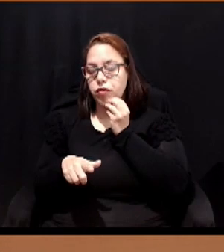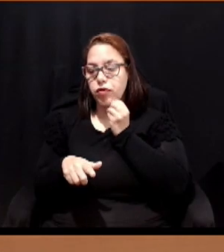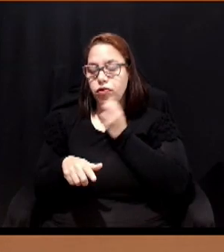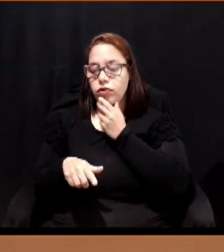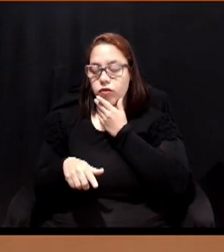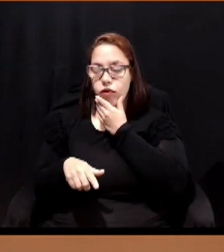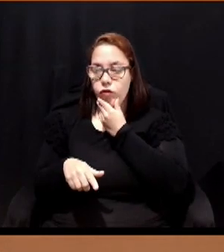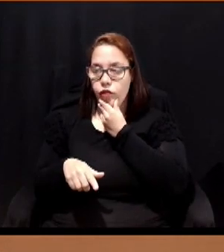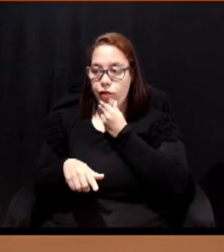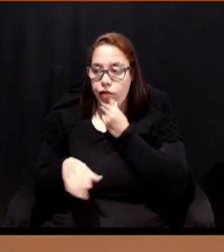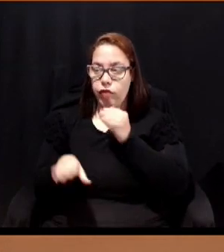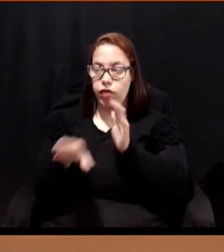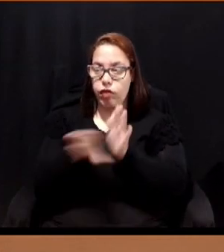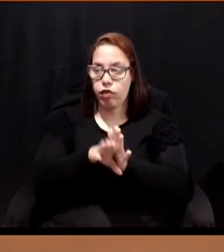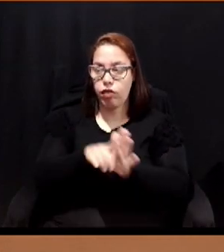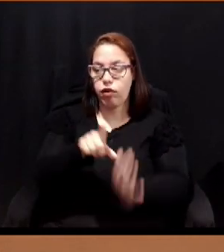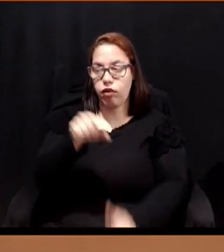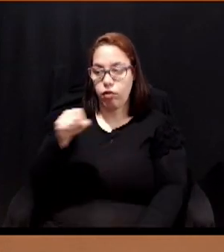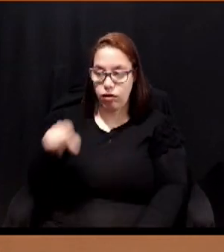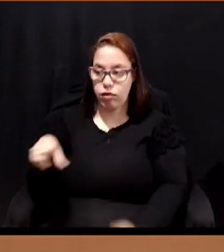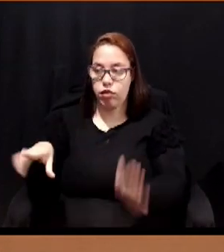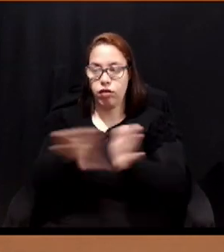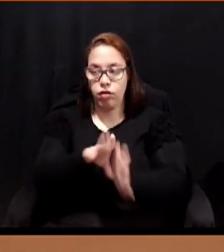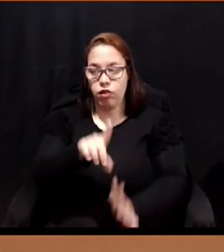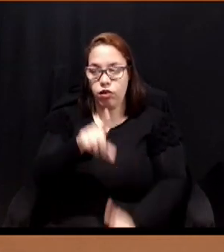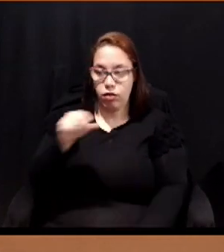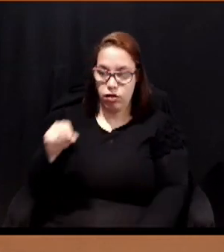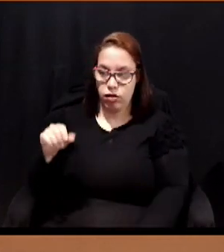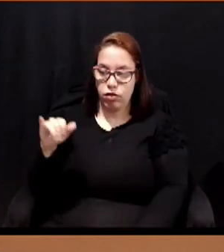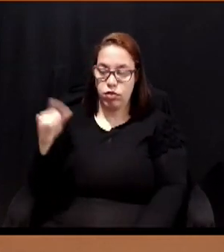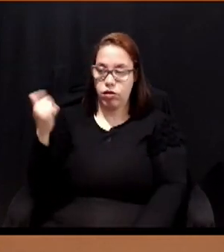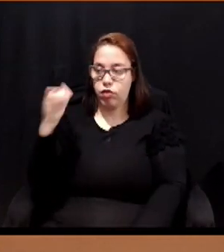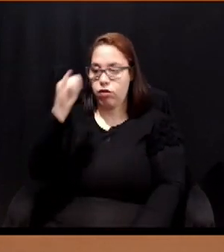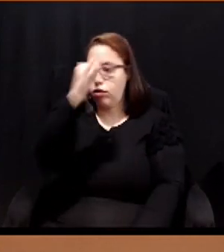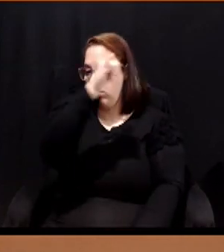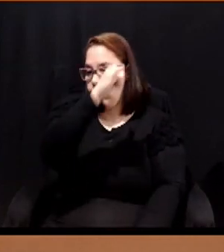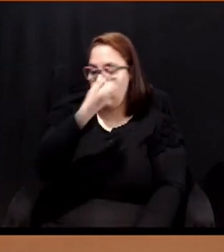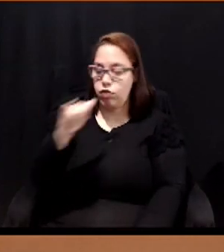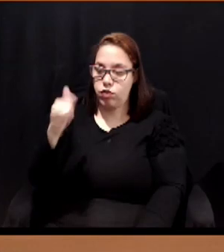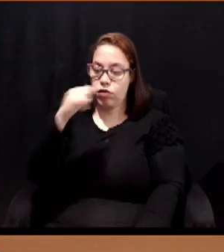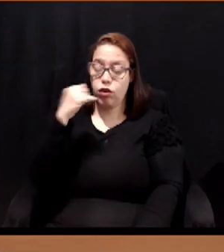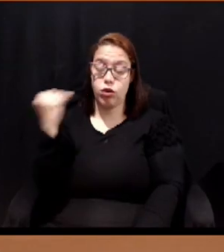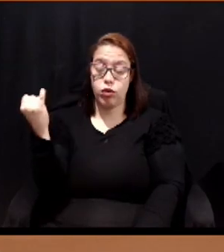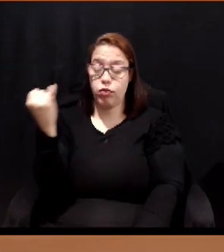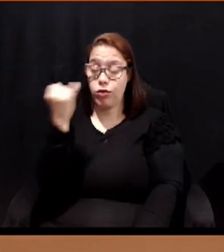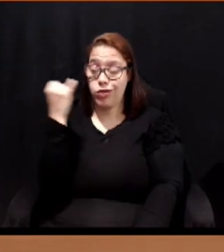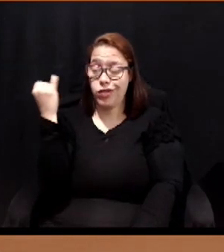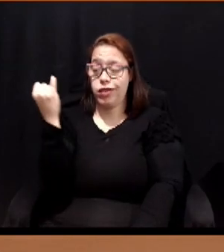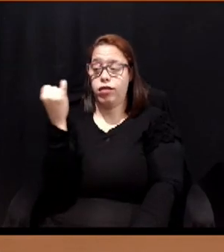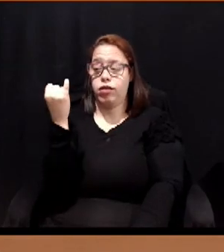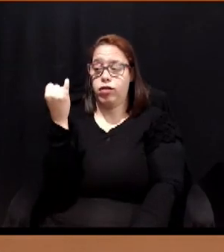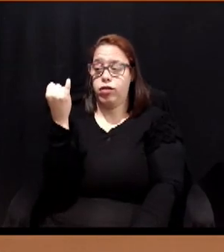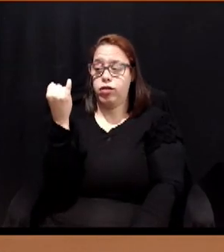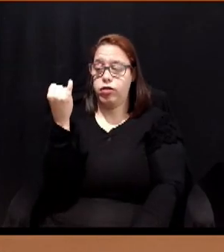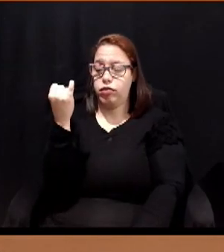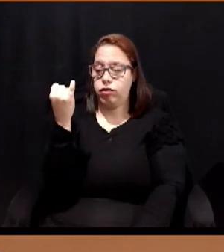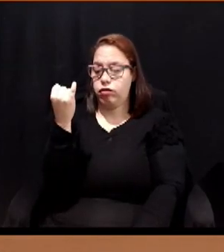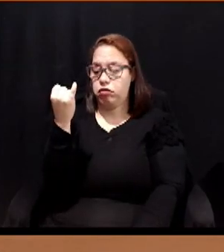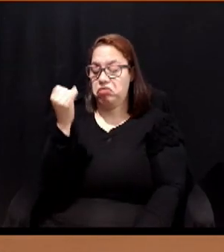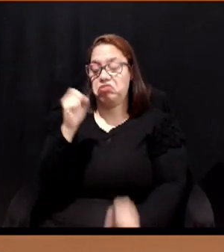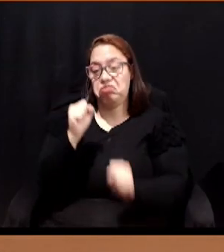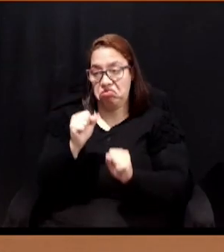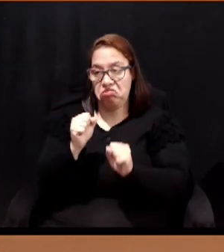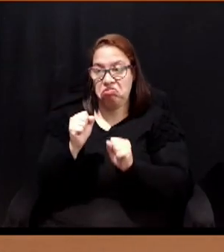e saída do aeroporto de Viracopos, ela é de fundamental importância, né? E a gente poderia provocar